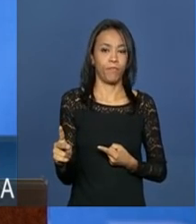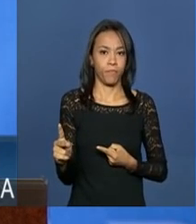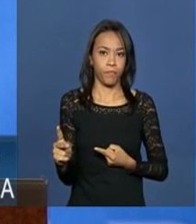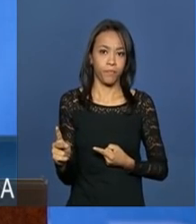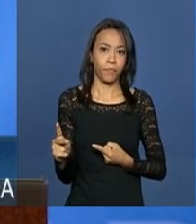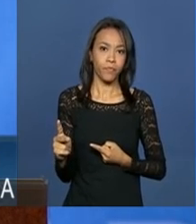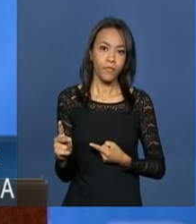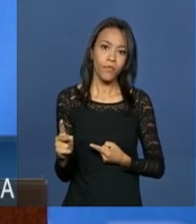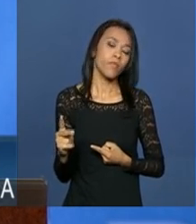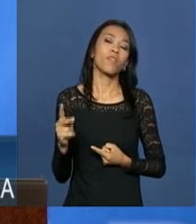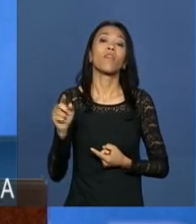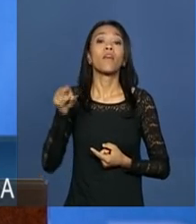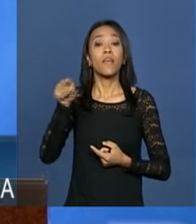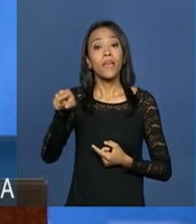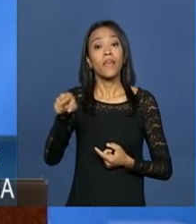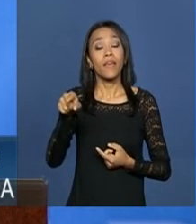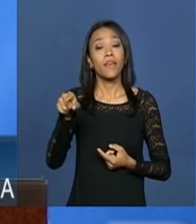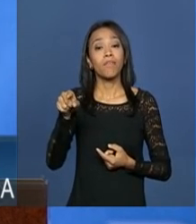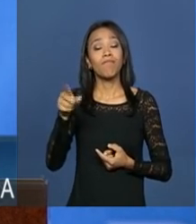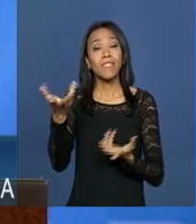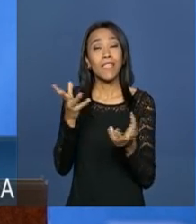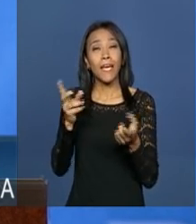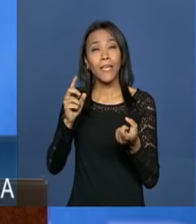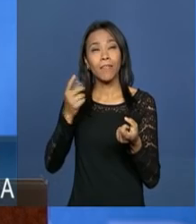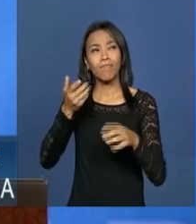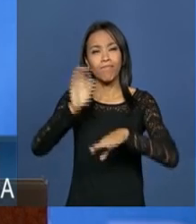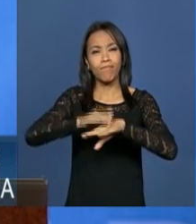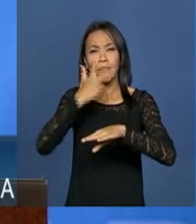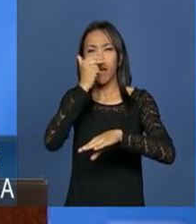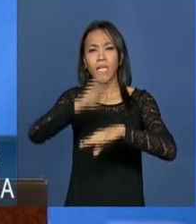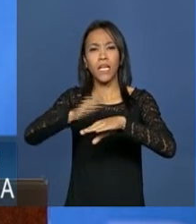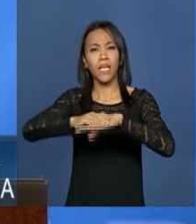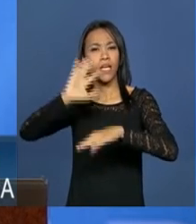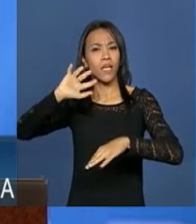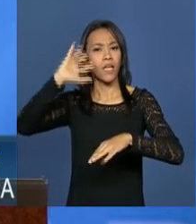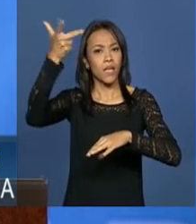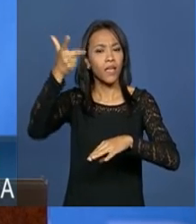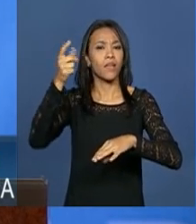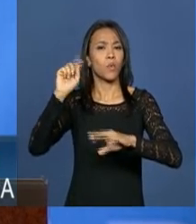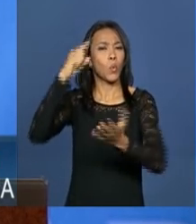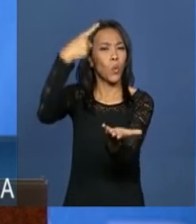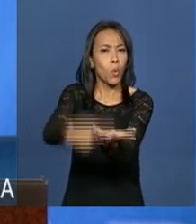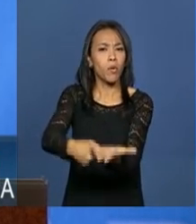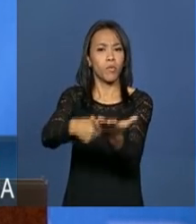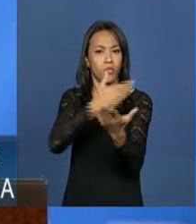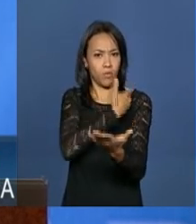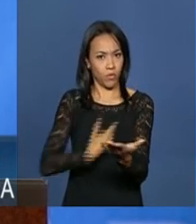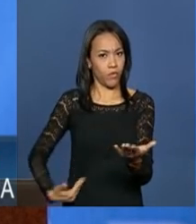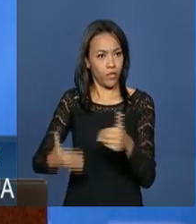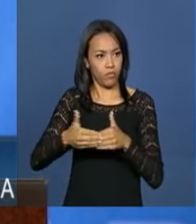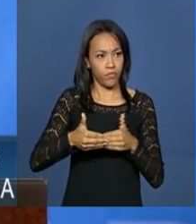como soluções, como se fossem um grande pacto pela governabilidade.